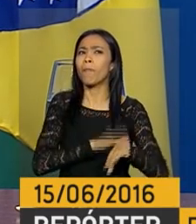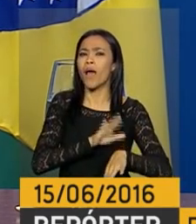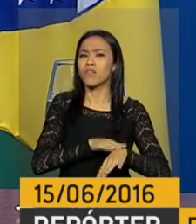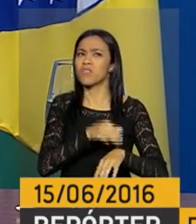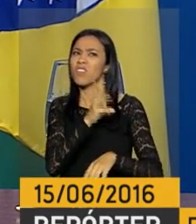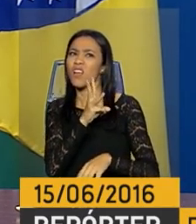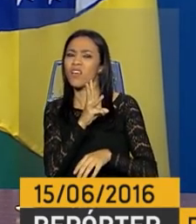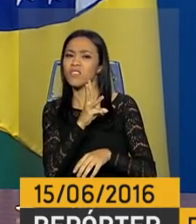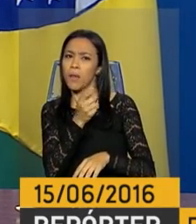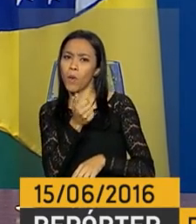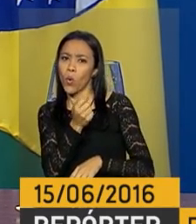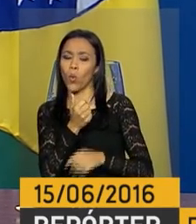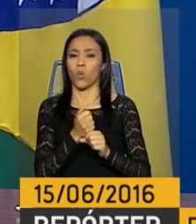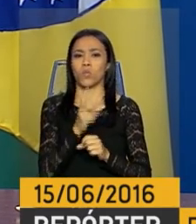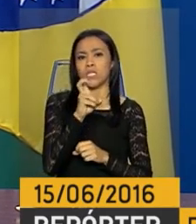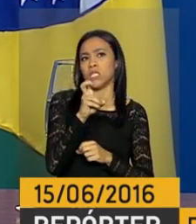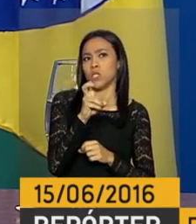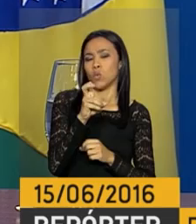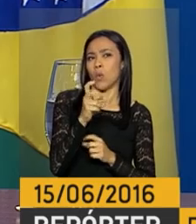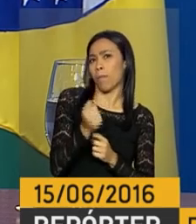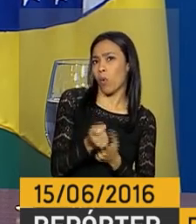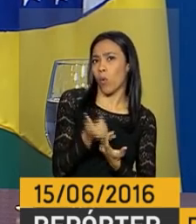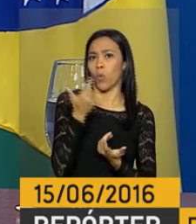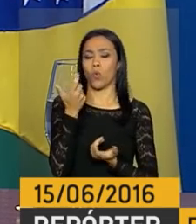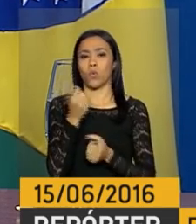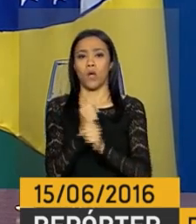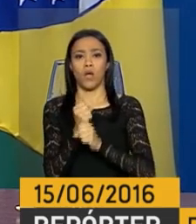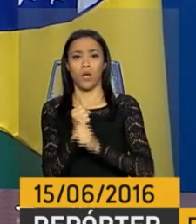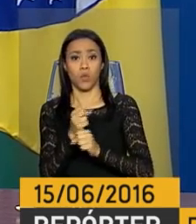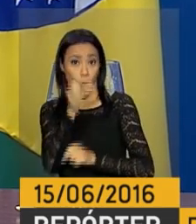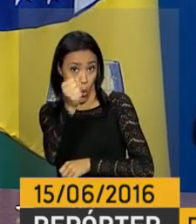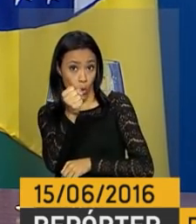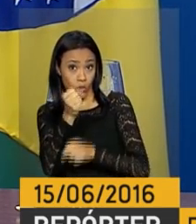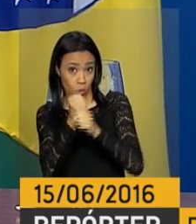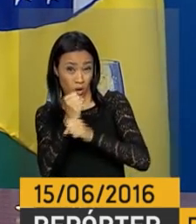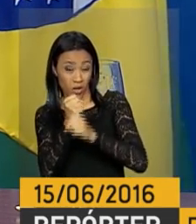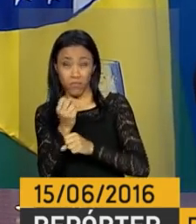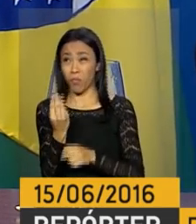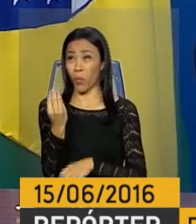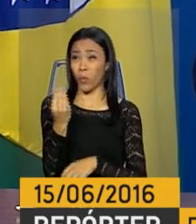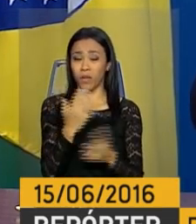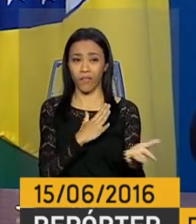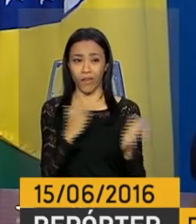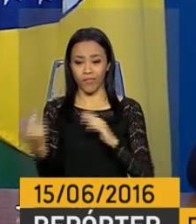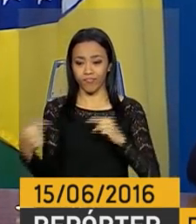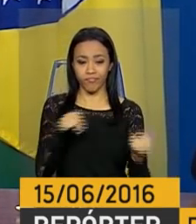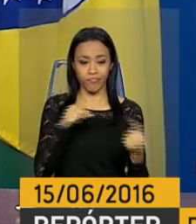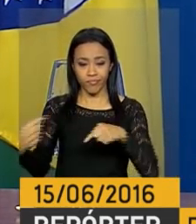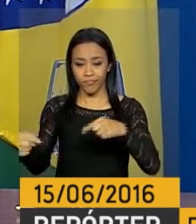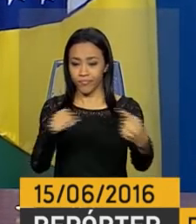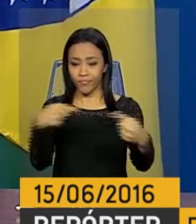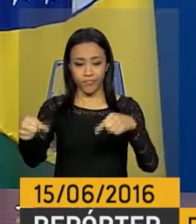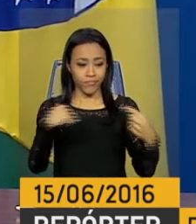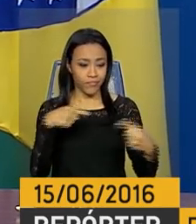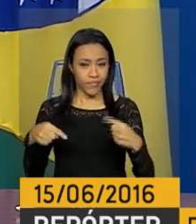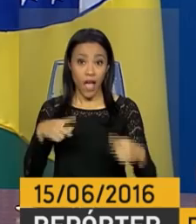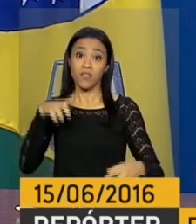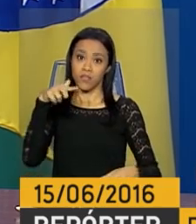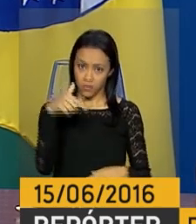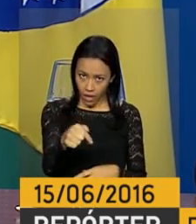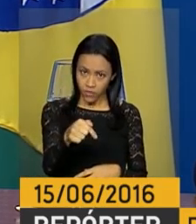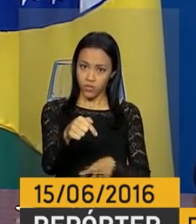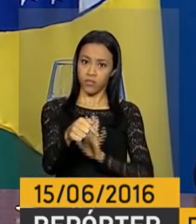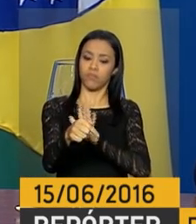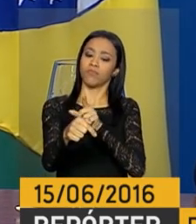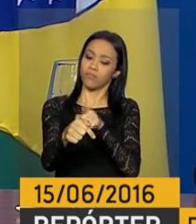pouco, 5 anos, muitos analistas diziam pouco. 8 anos, muitos diziam aí já tá mais do que suficiente, sete